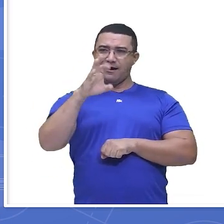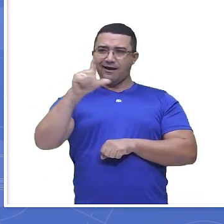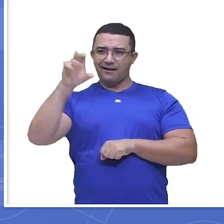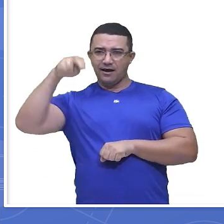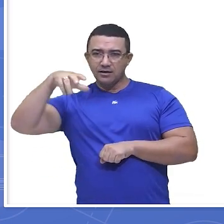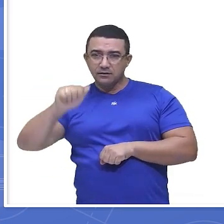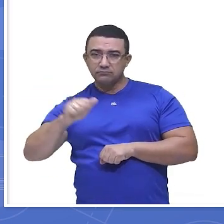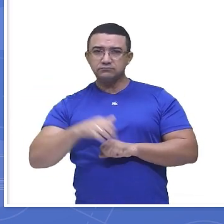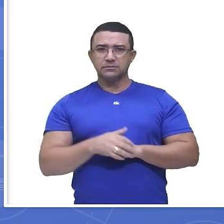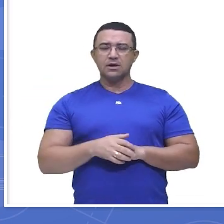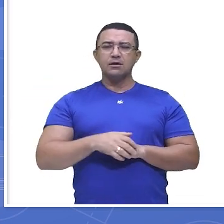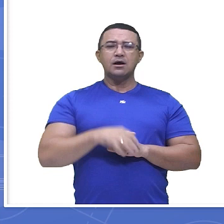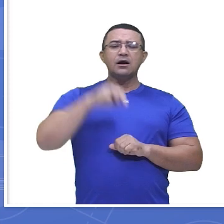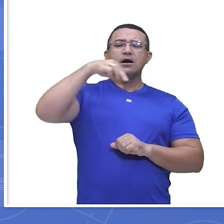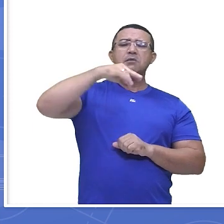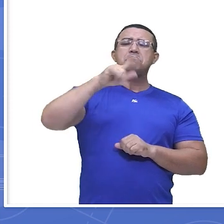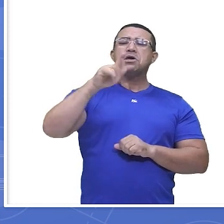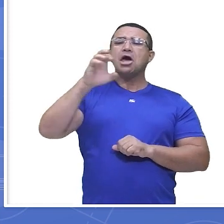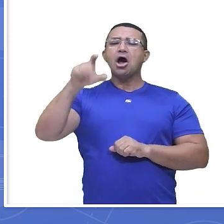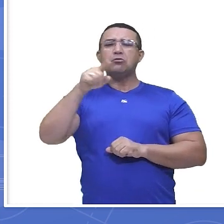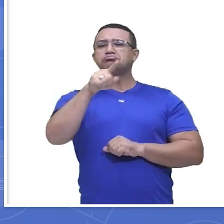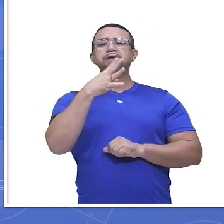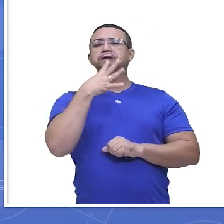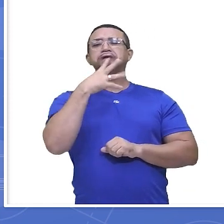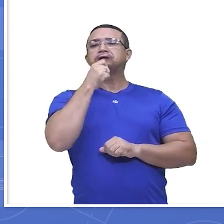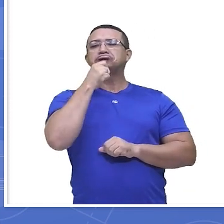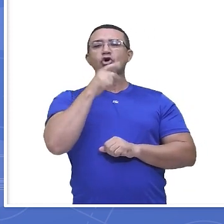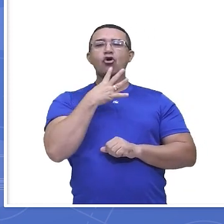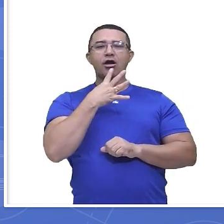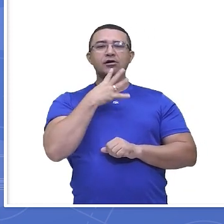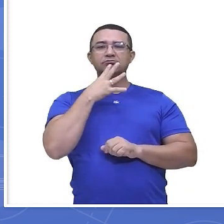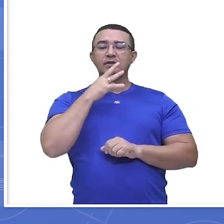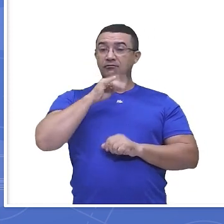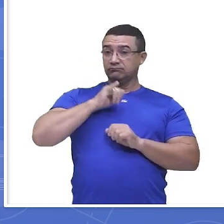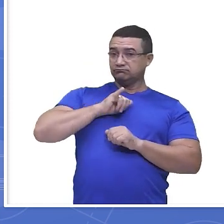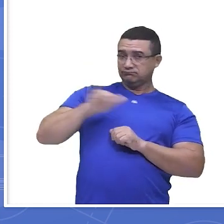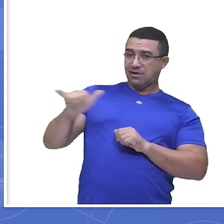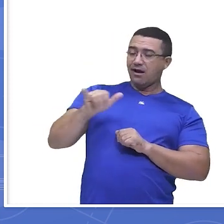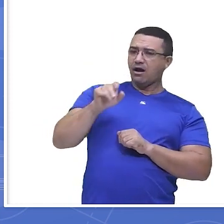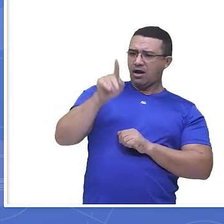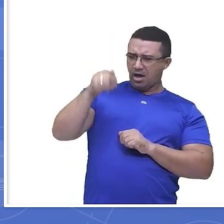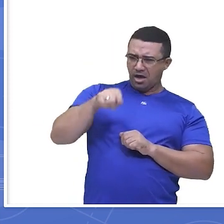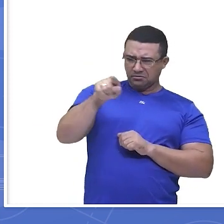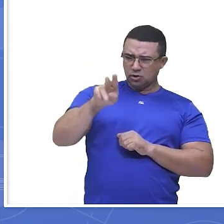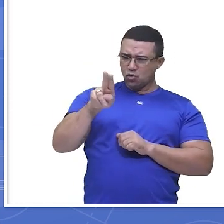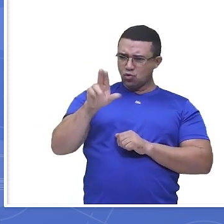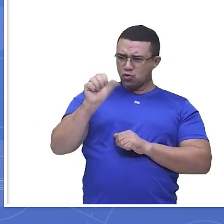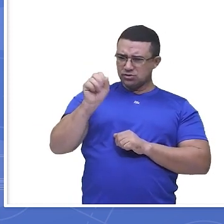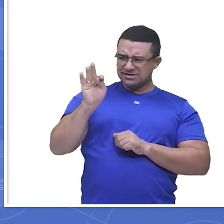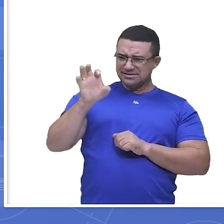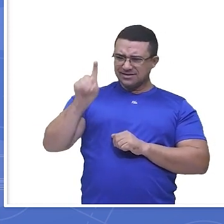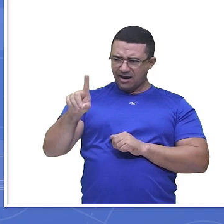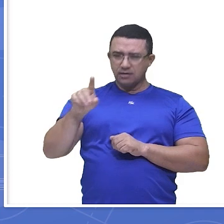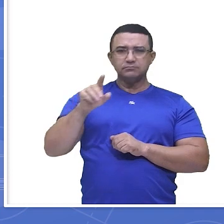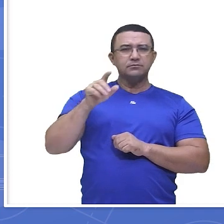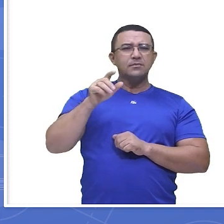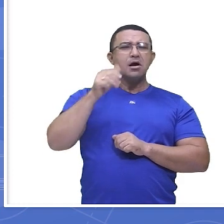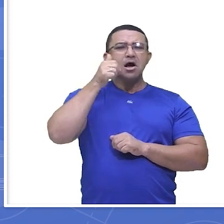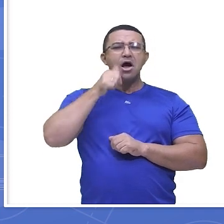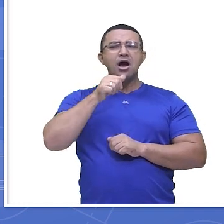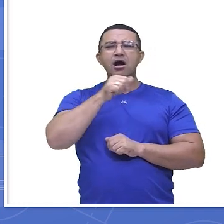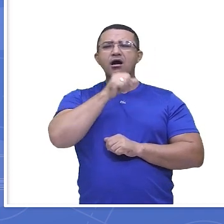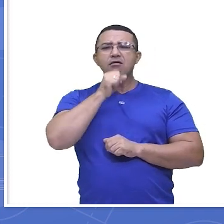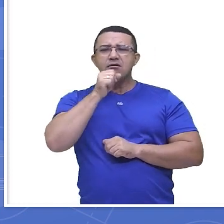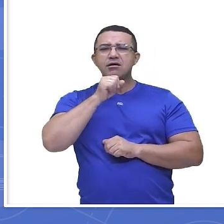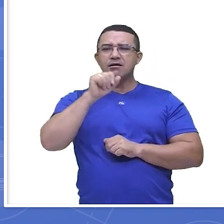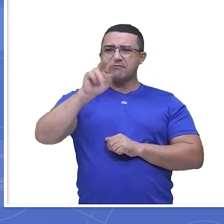o Miguel ainda não a conhece. O que é que ele diz? ¿Es usted a senhora Vázquez? Talvez ele já ouviu falar sobre ela,